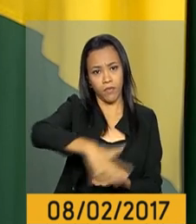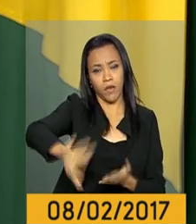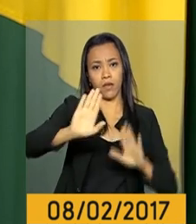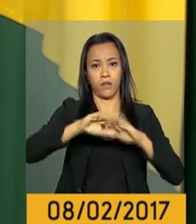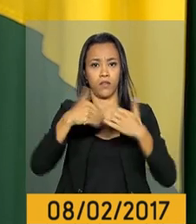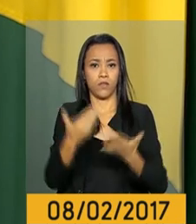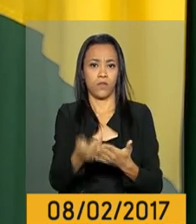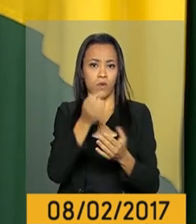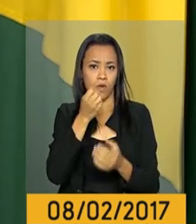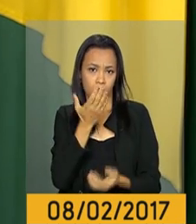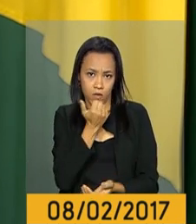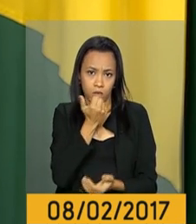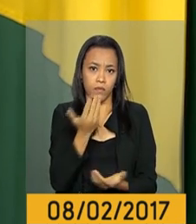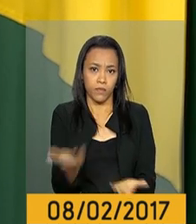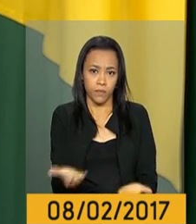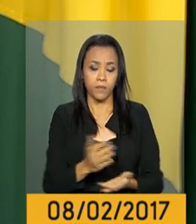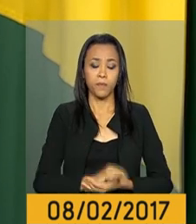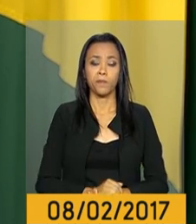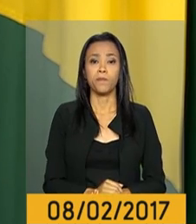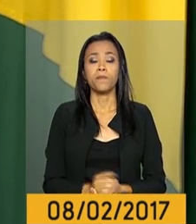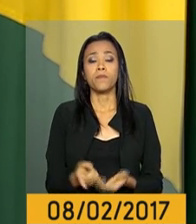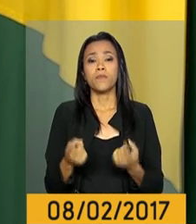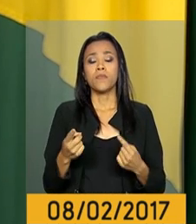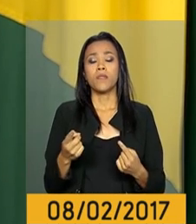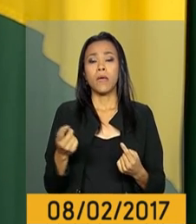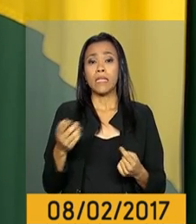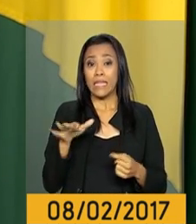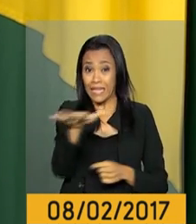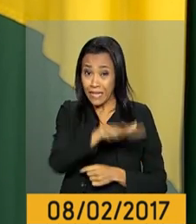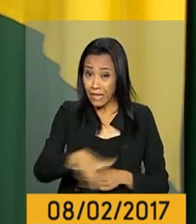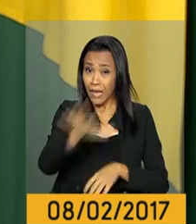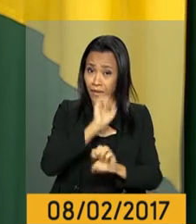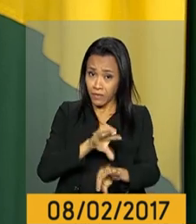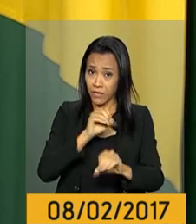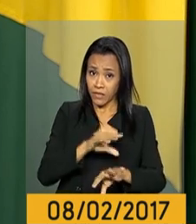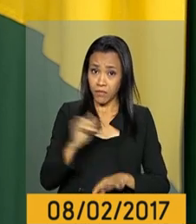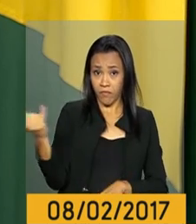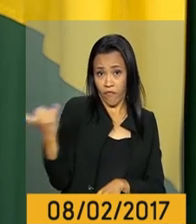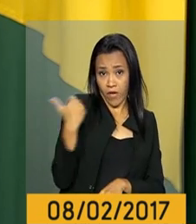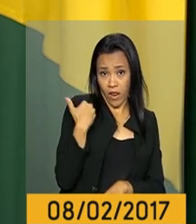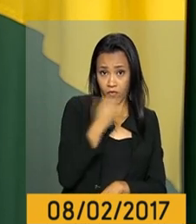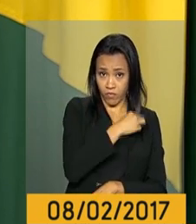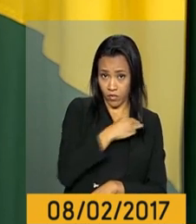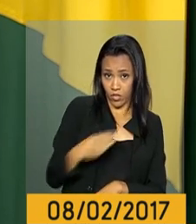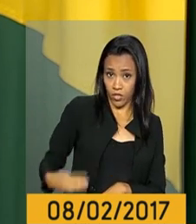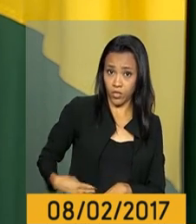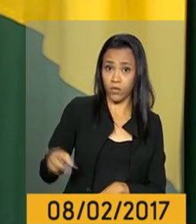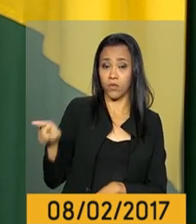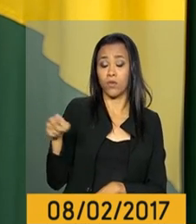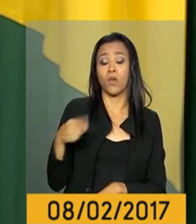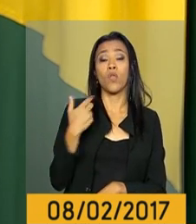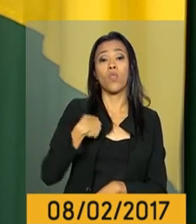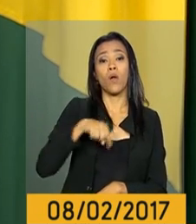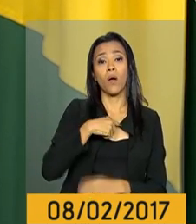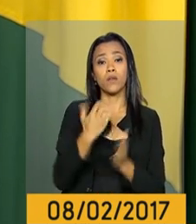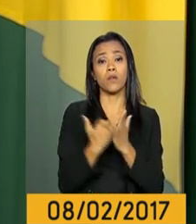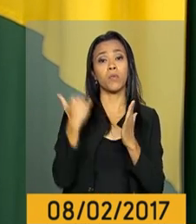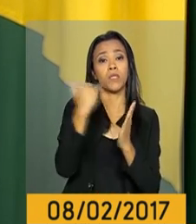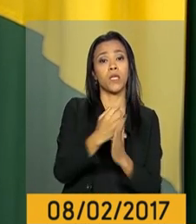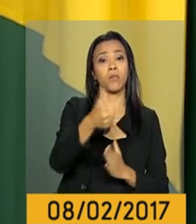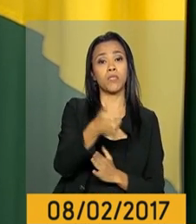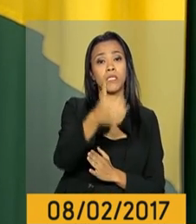educação alertava me o ministro Mendonça Filho nós aumentamos em R 10 bilhões de